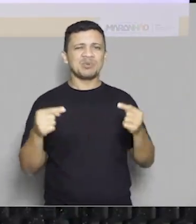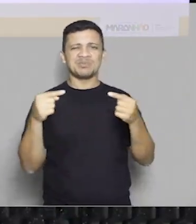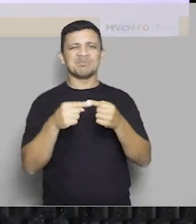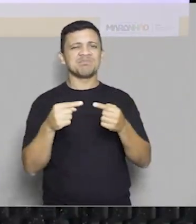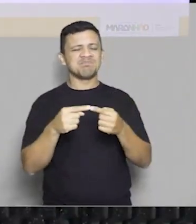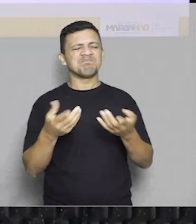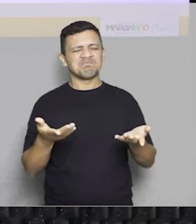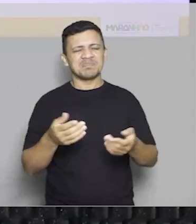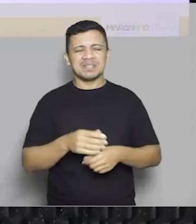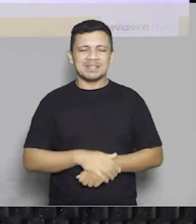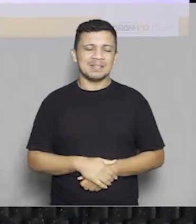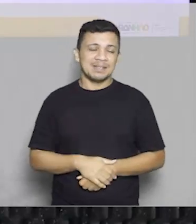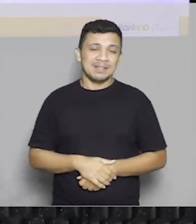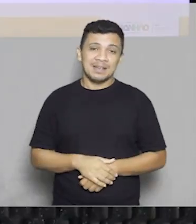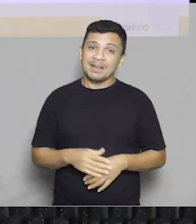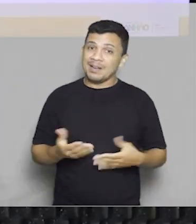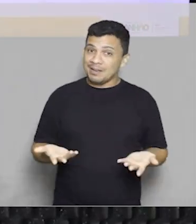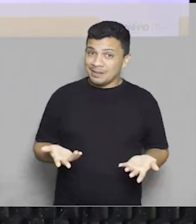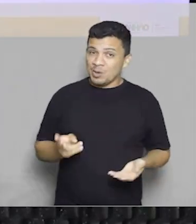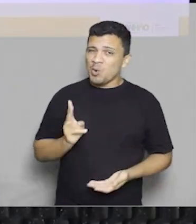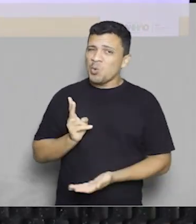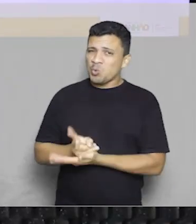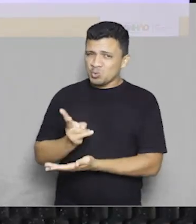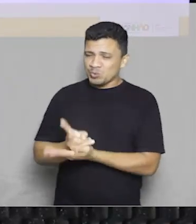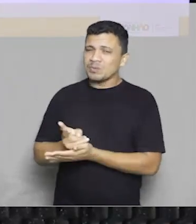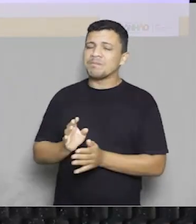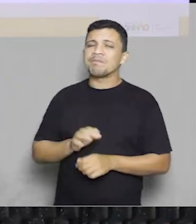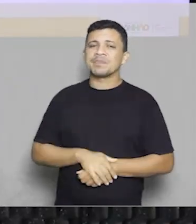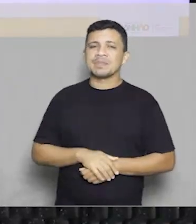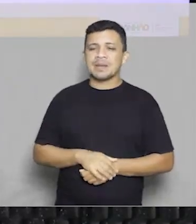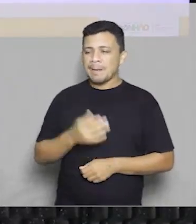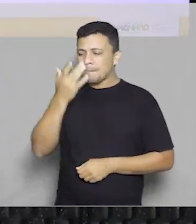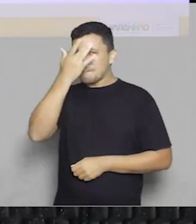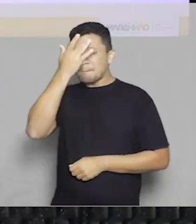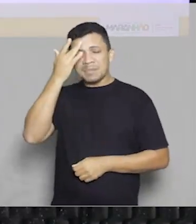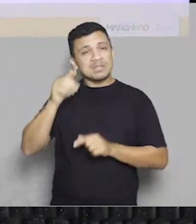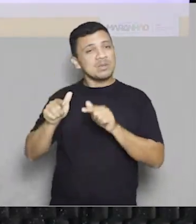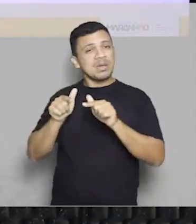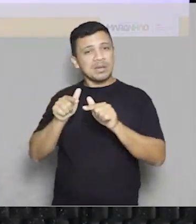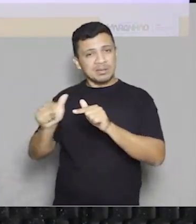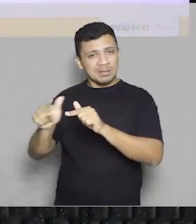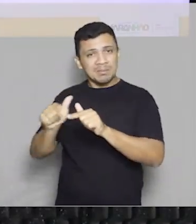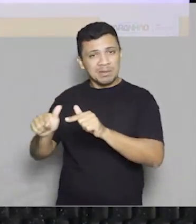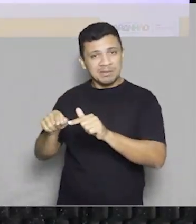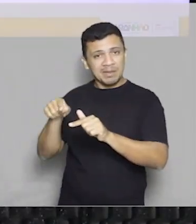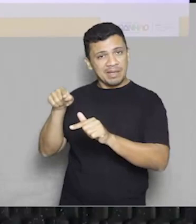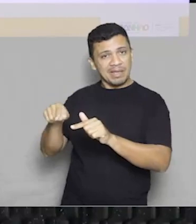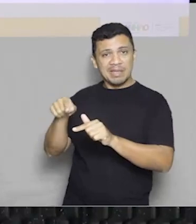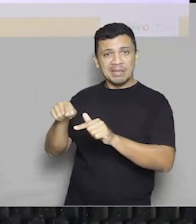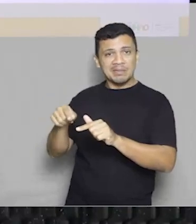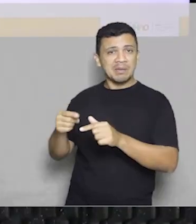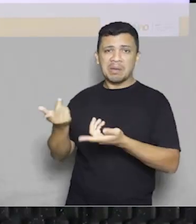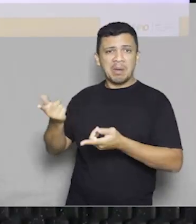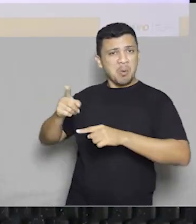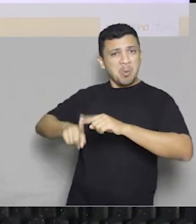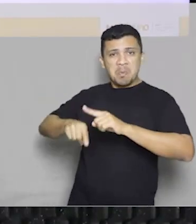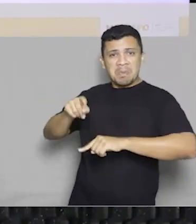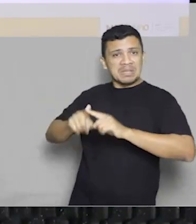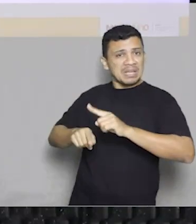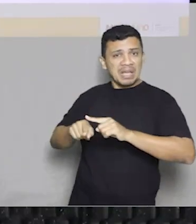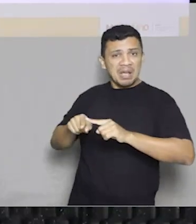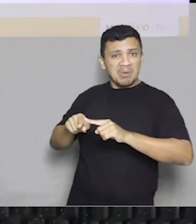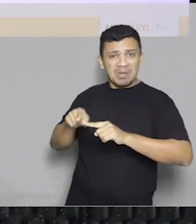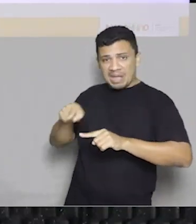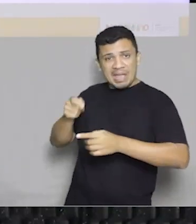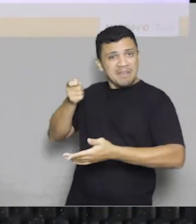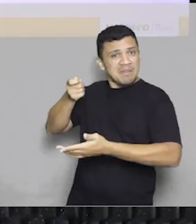versos. E aí a gente continua dizendo o seguinte, o trabalhador torna-se uma mercadoria. Opa, grifou. O próprio